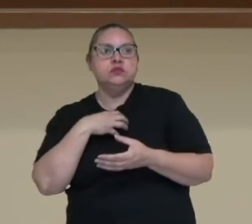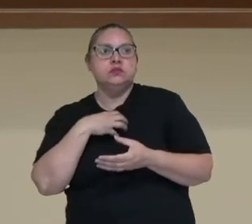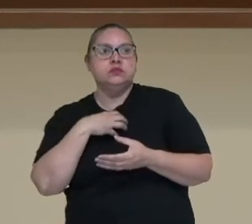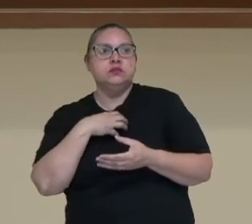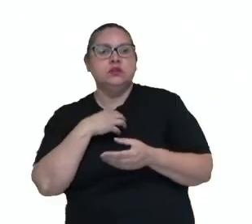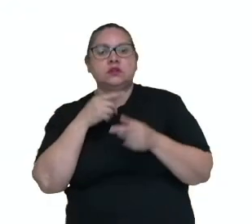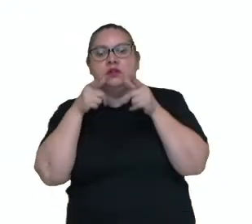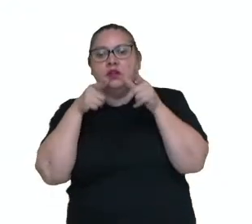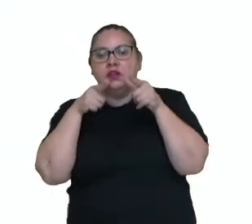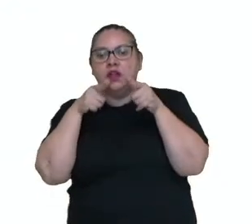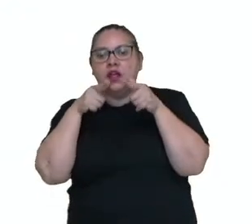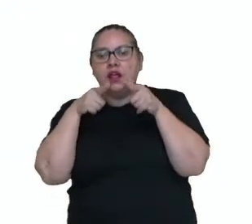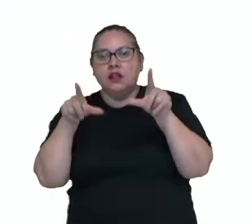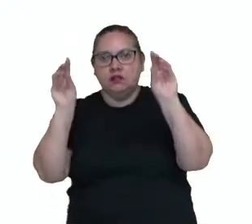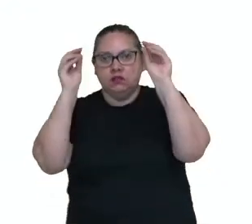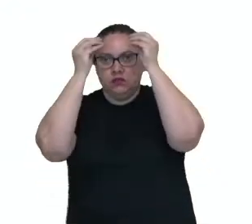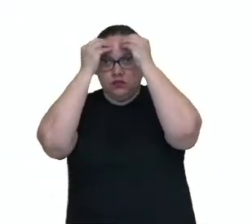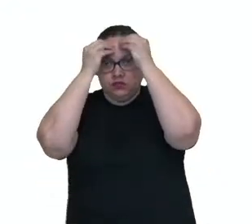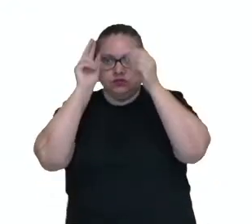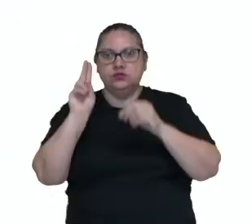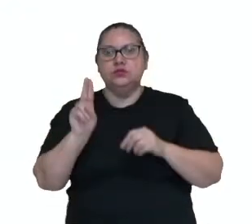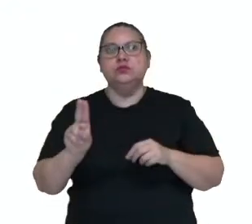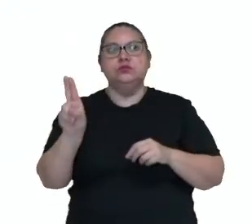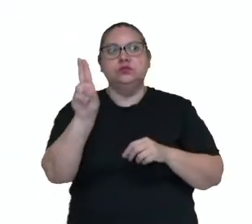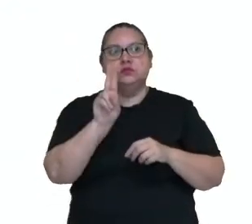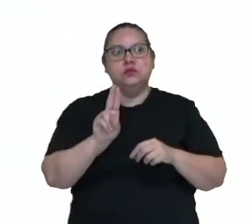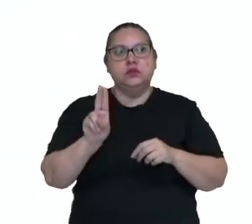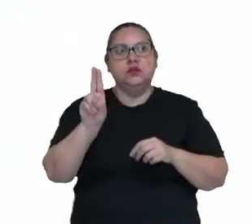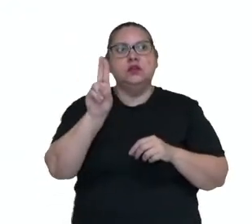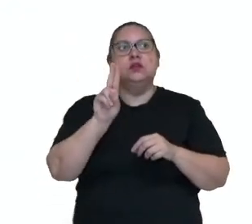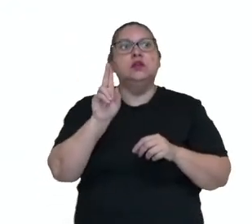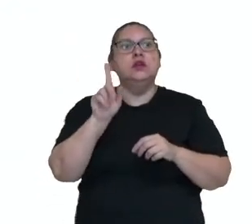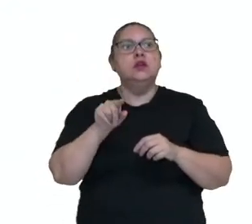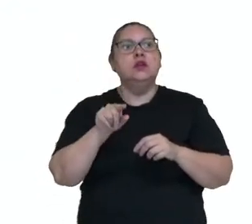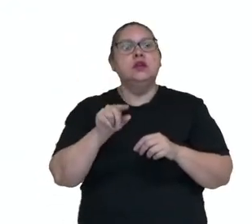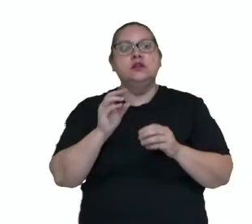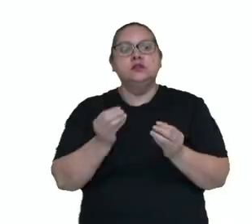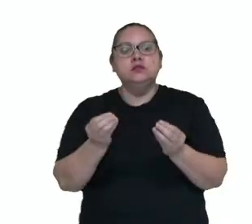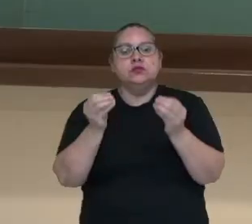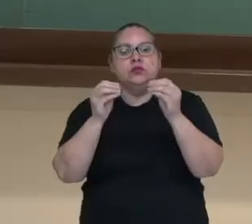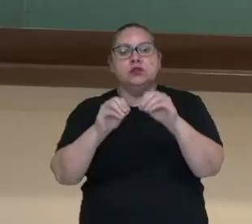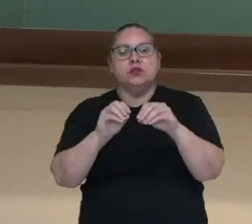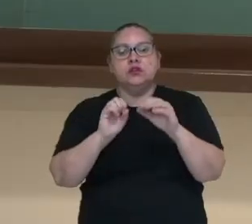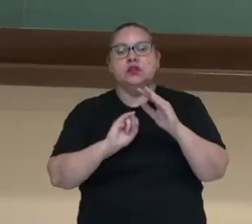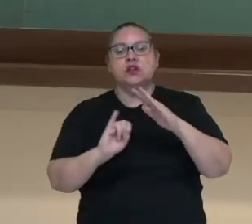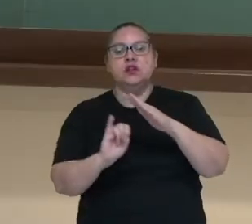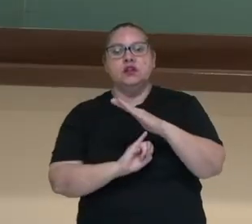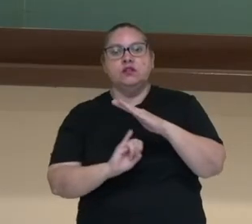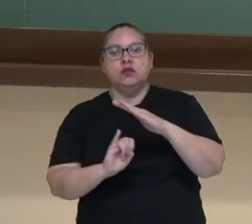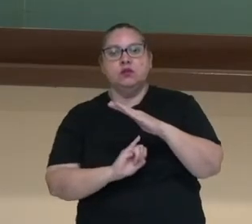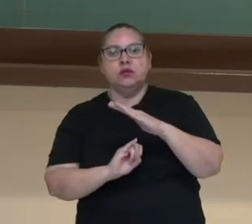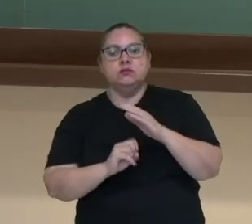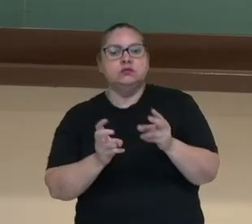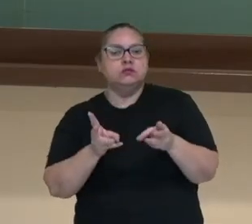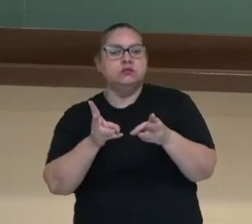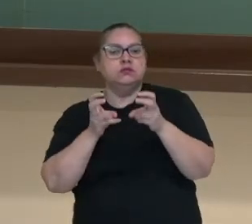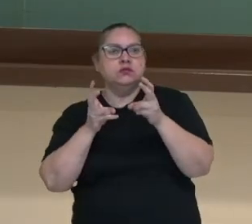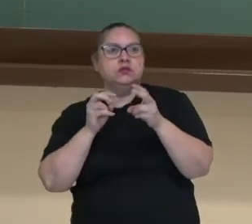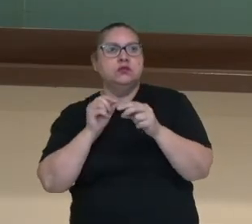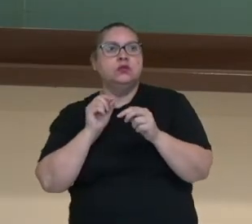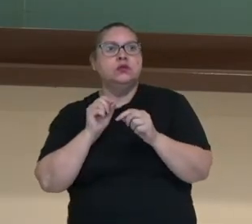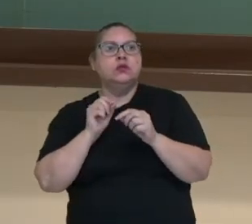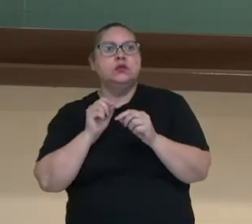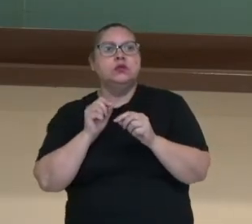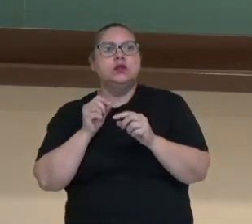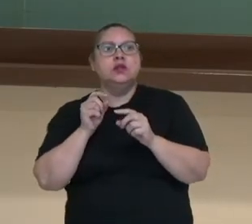a linguagem utilizada aqui, né, é a coloquial informal. Podemos observar inclusive